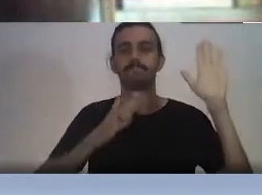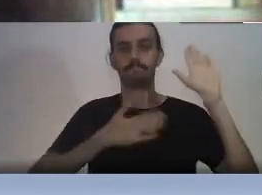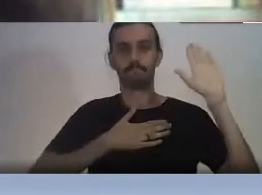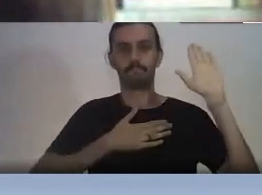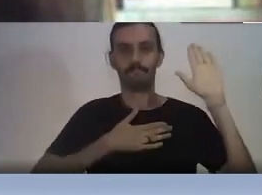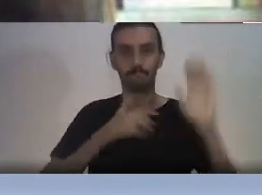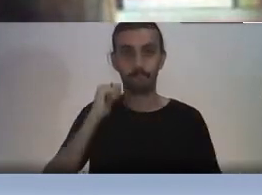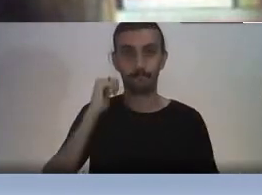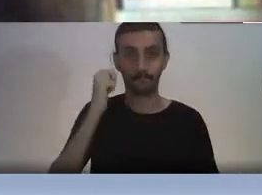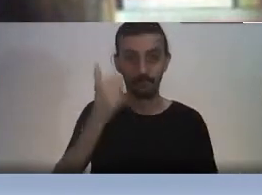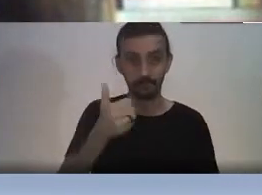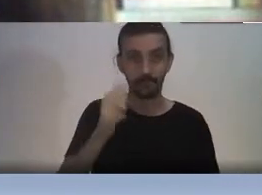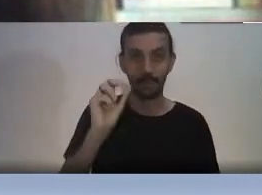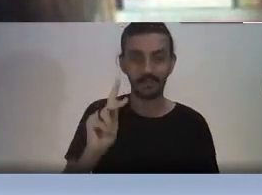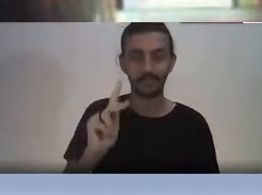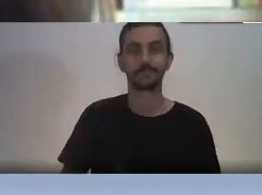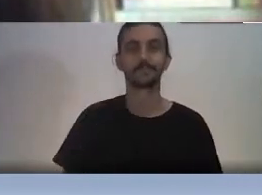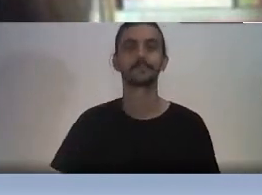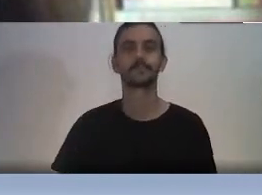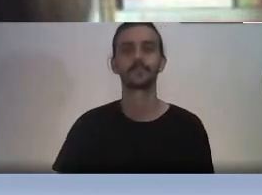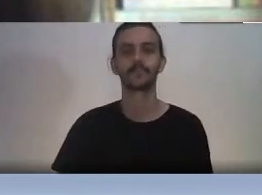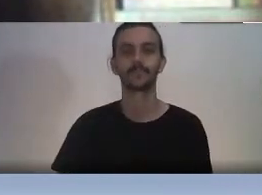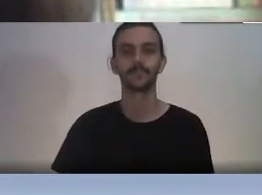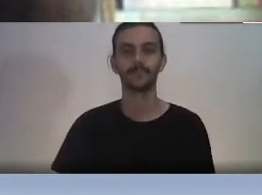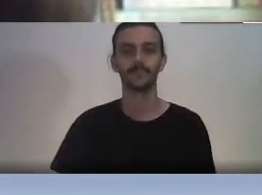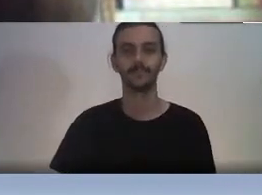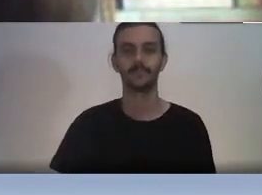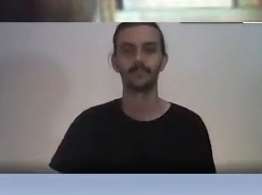expressão "assim o prometo".